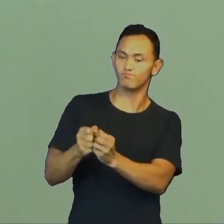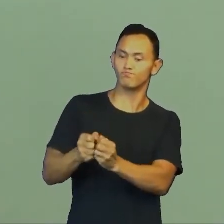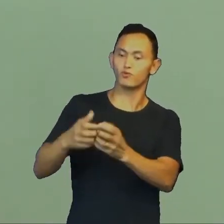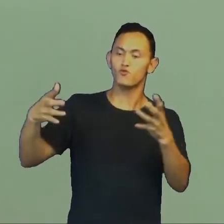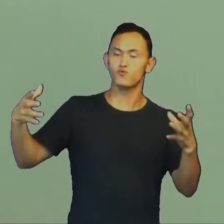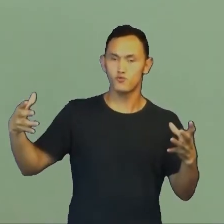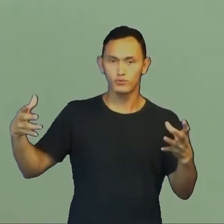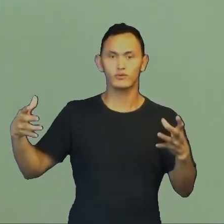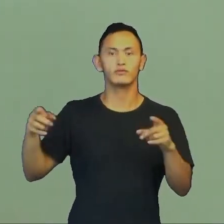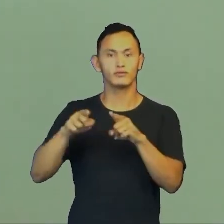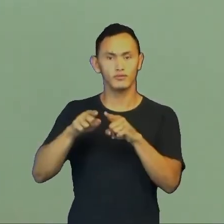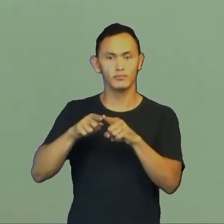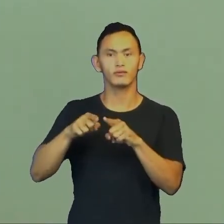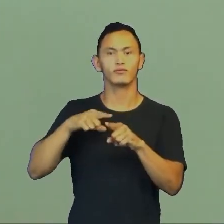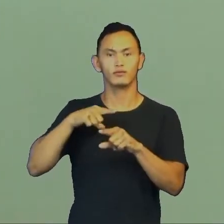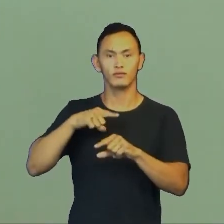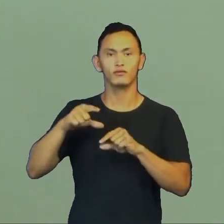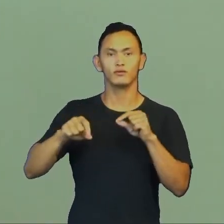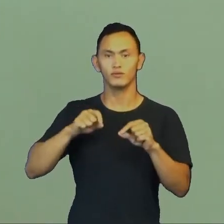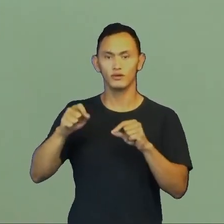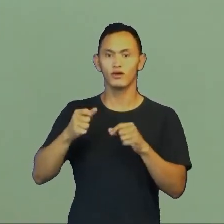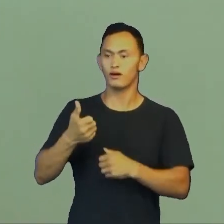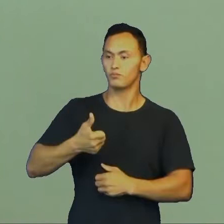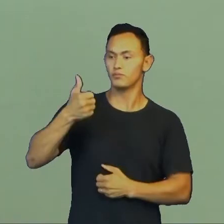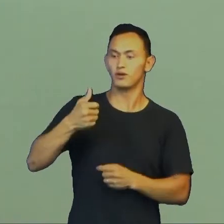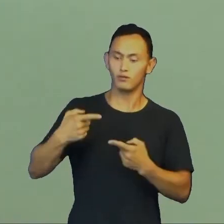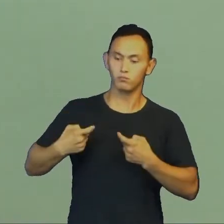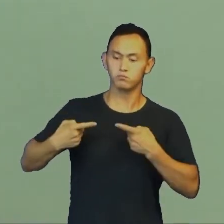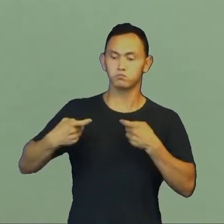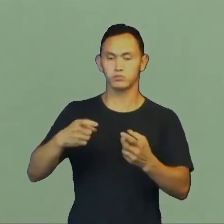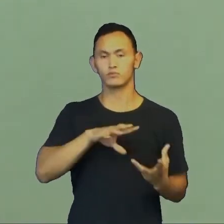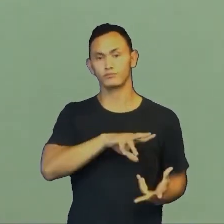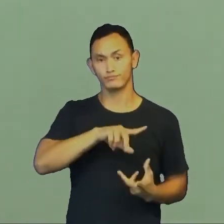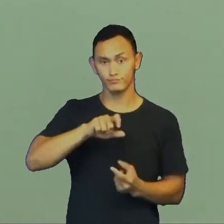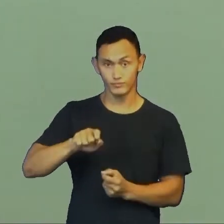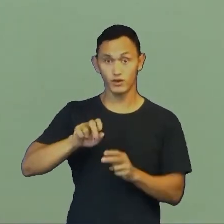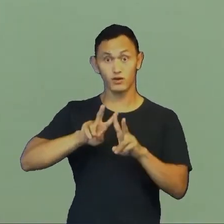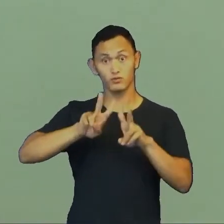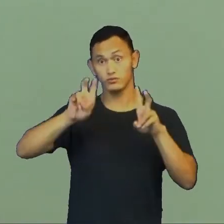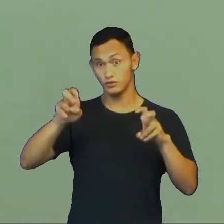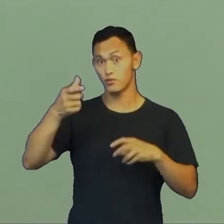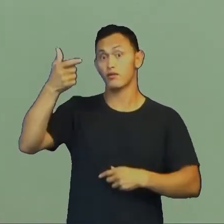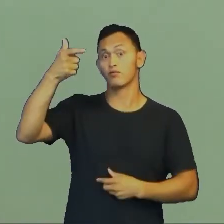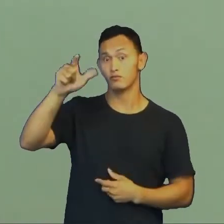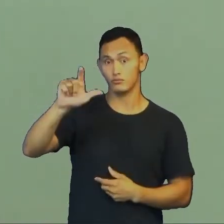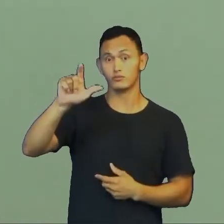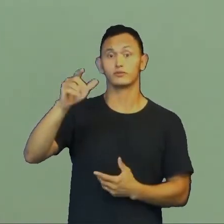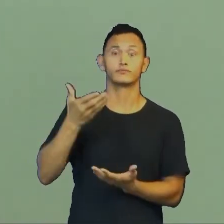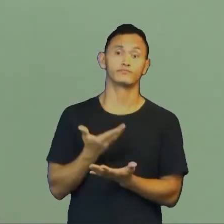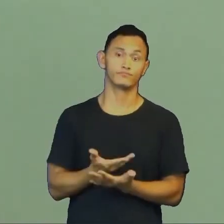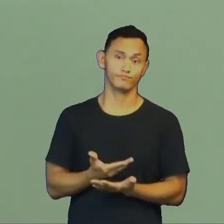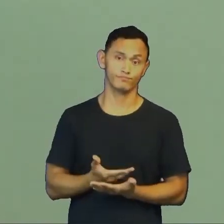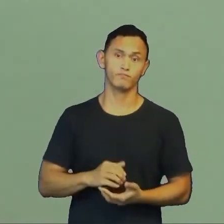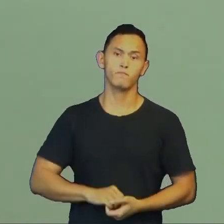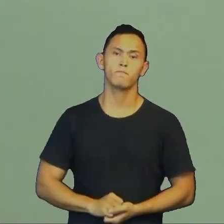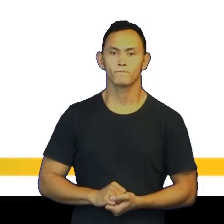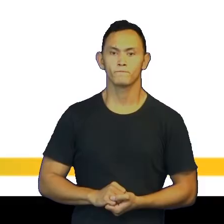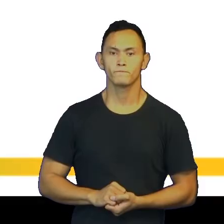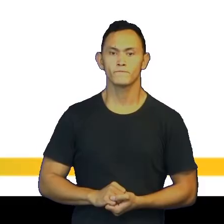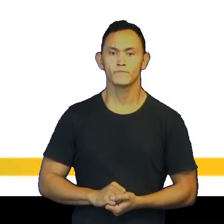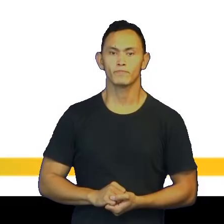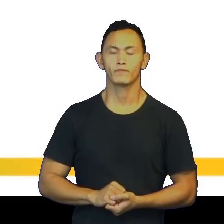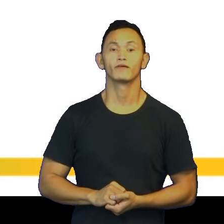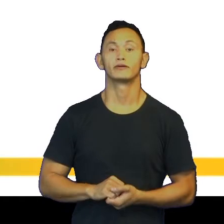e ocasiona a primeira guerra mundial Mas isso é um assunto que a gente vai estudar na próxima aula